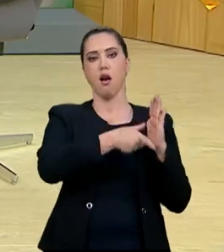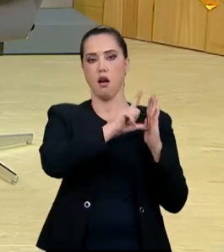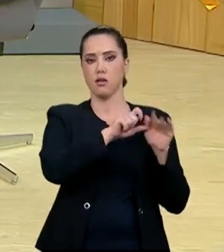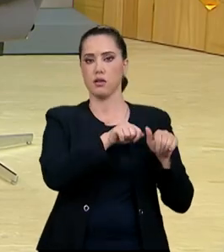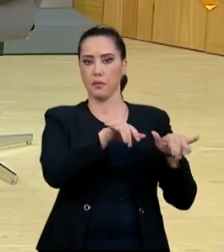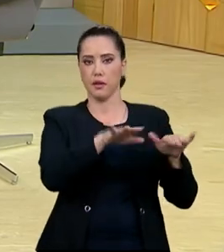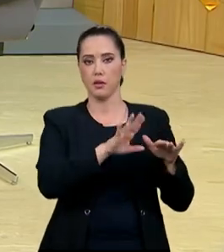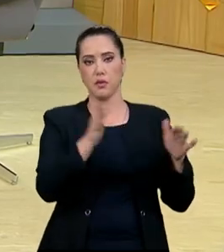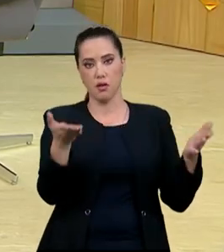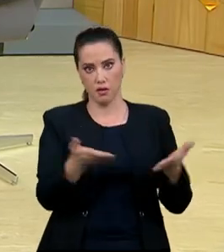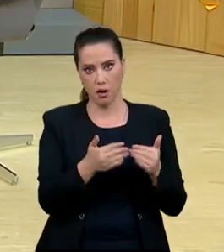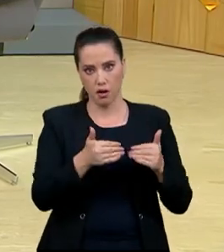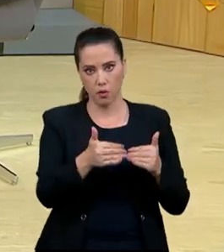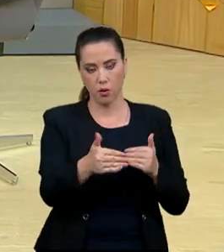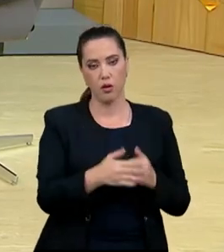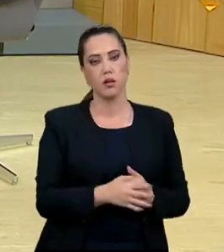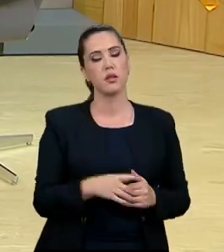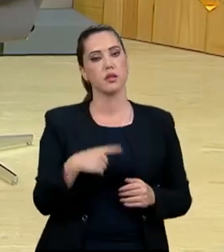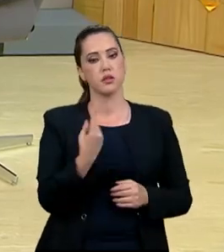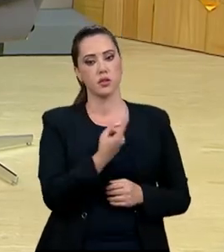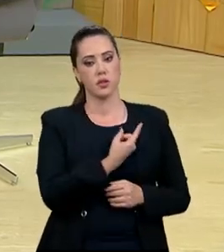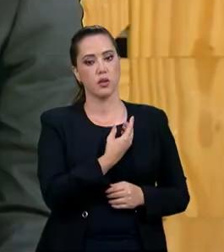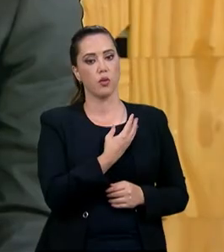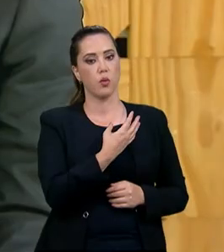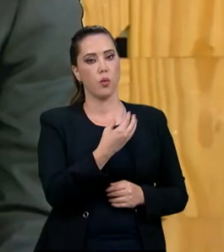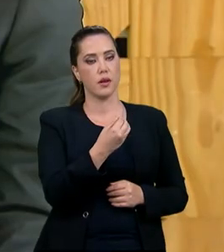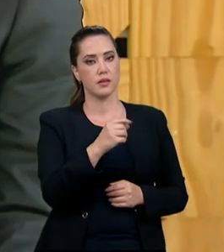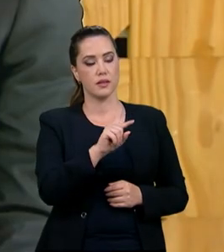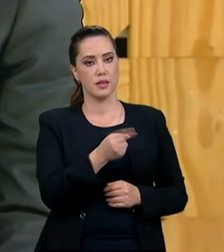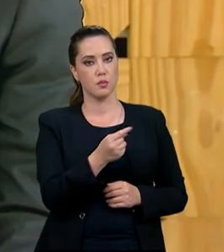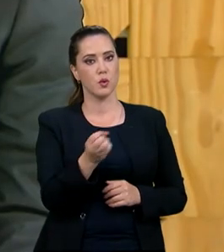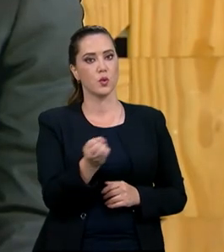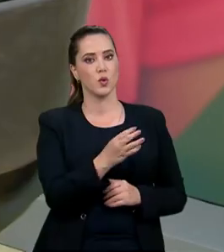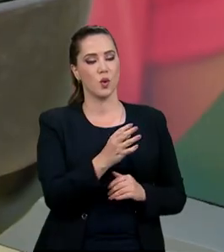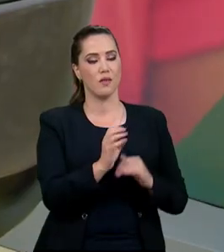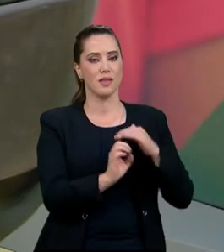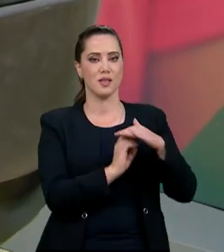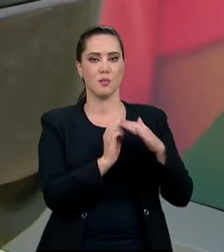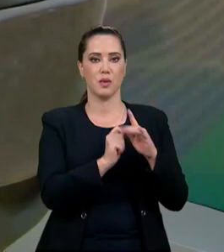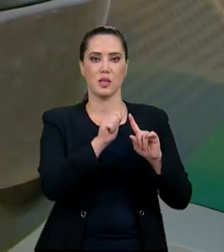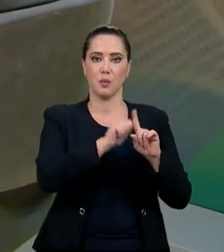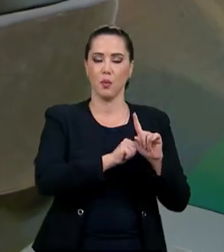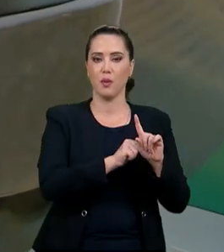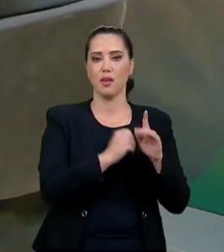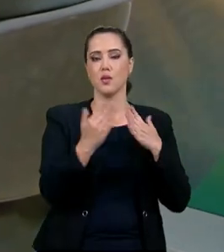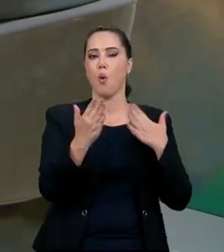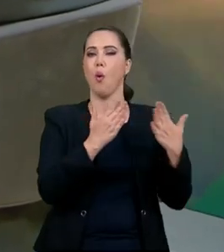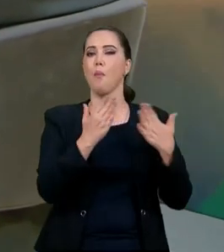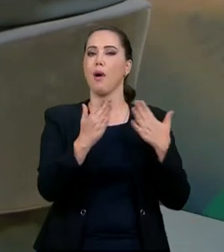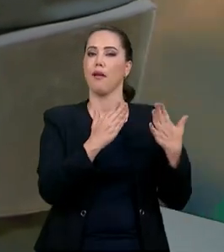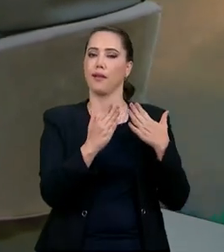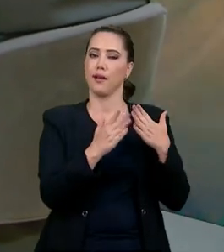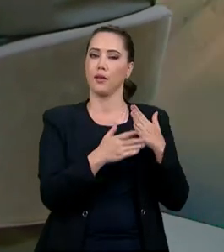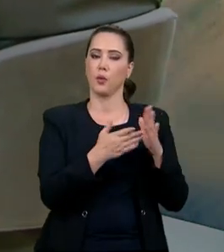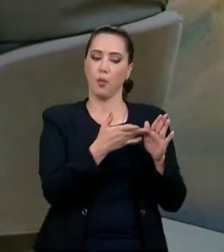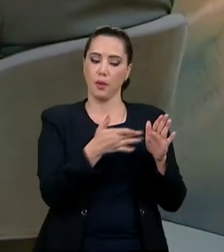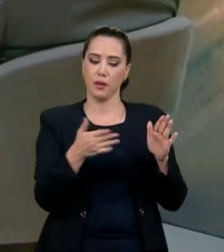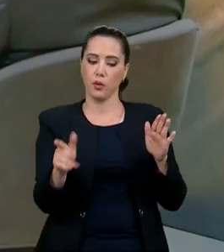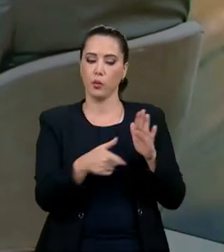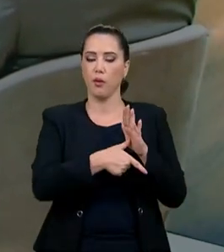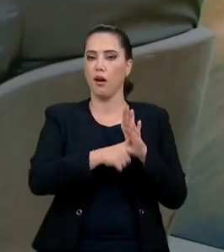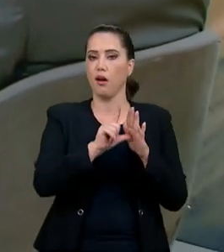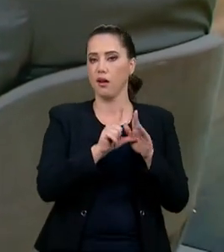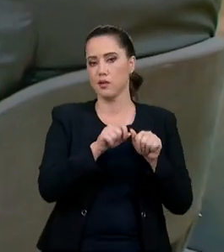a 60 mil novas empresas por mês no período recente, quando comparado ao período pré-pandêmico. E a gente atribui, né, muito